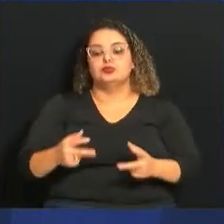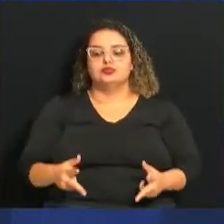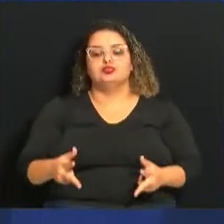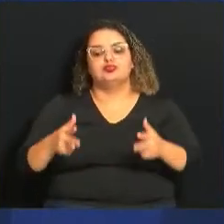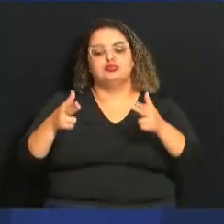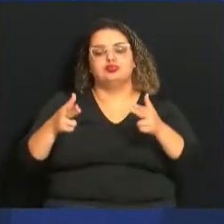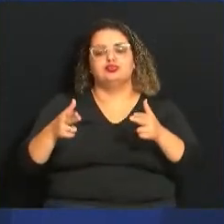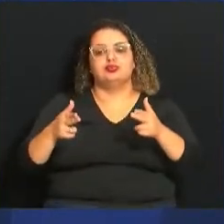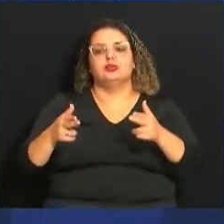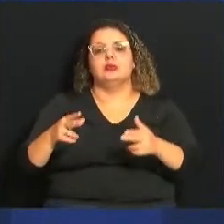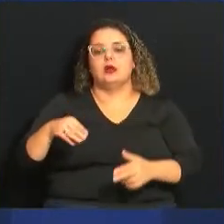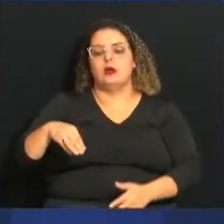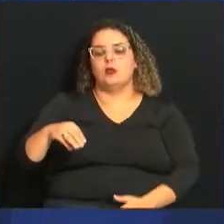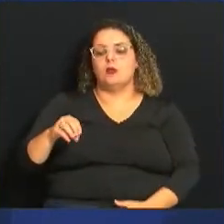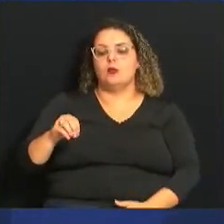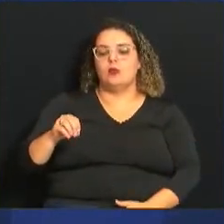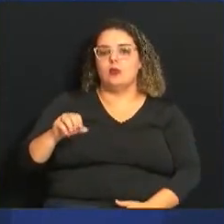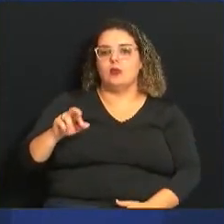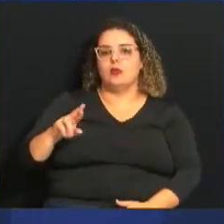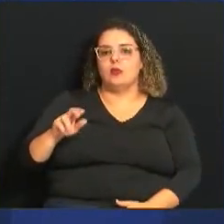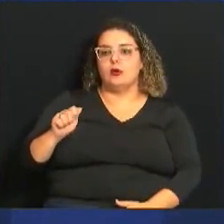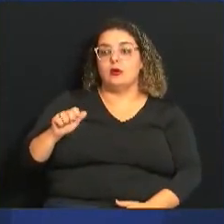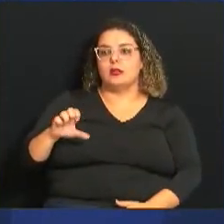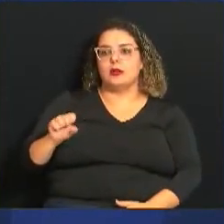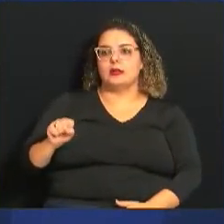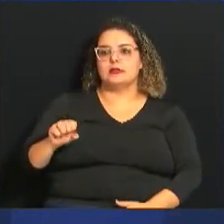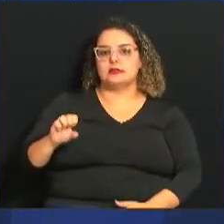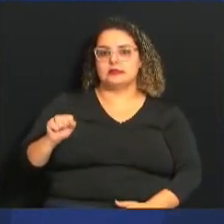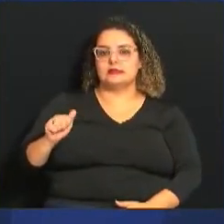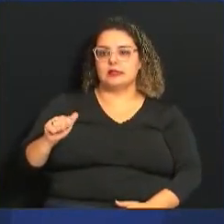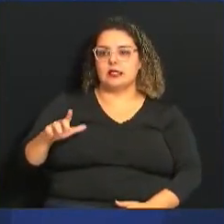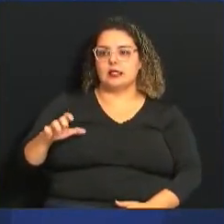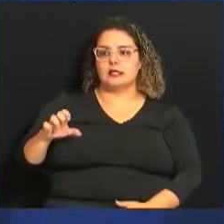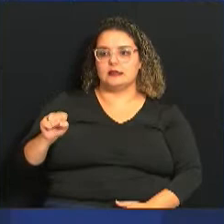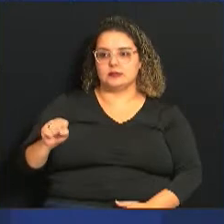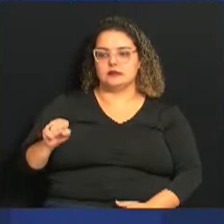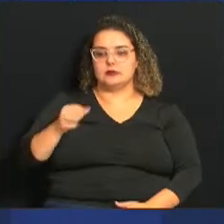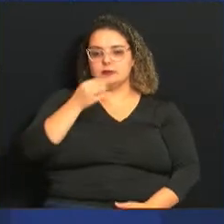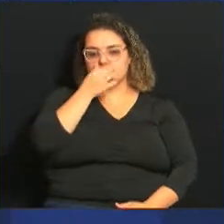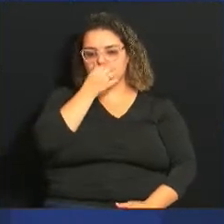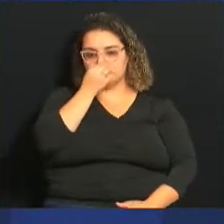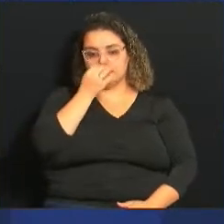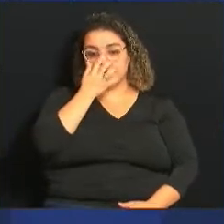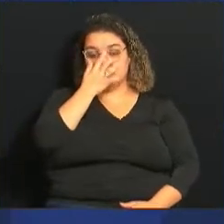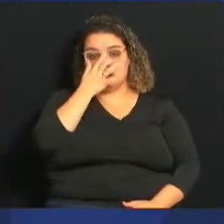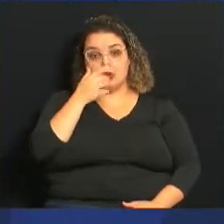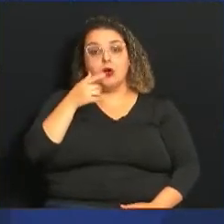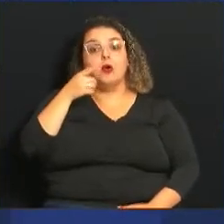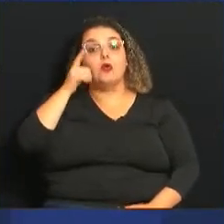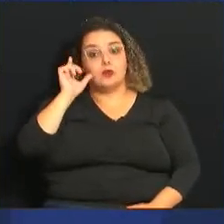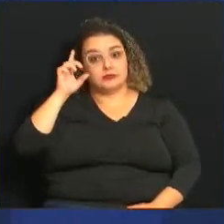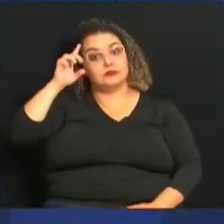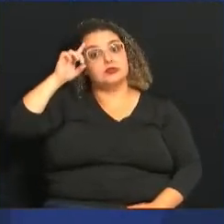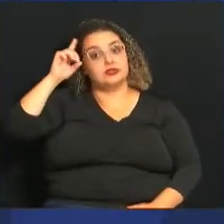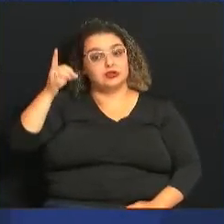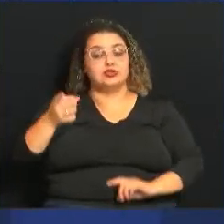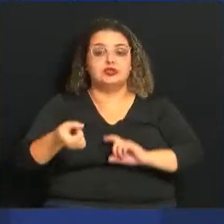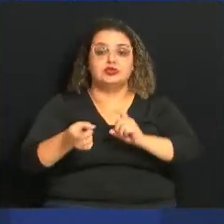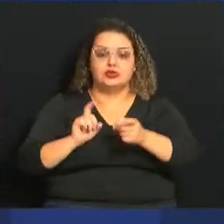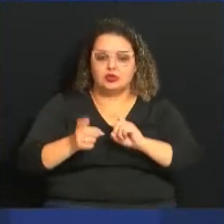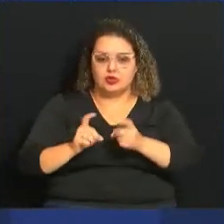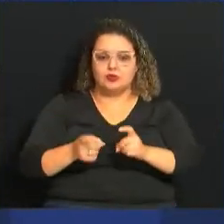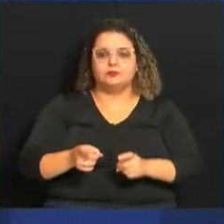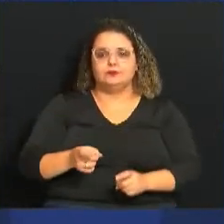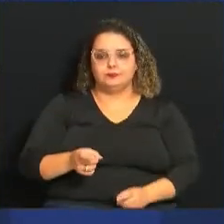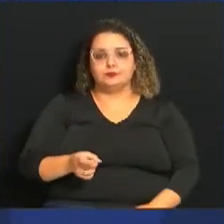Moraes Salles. Hora das notícias do Legislativo, porque ontem foi dia de reuniões, viu? E pela manhã, de